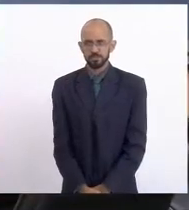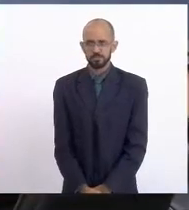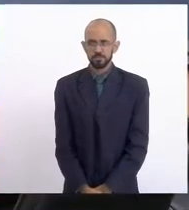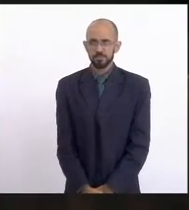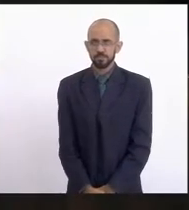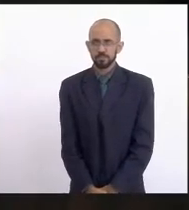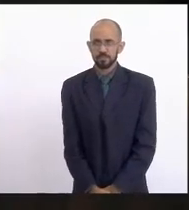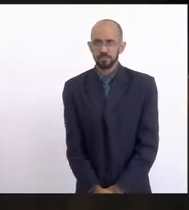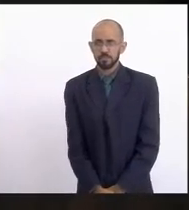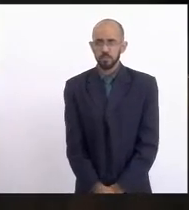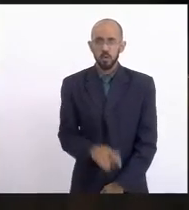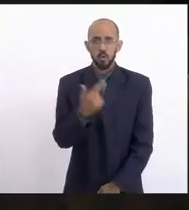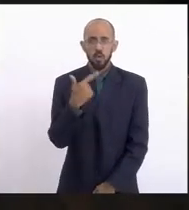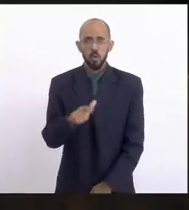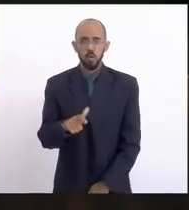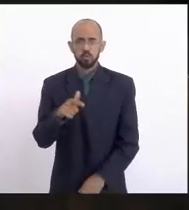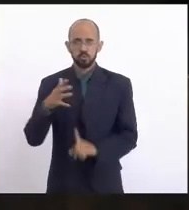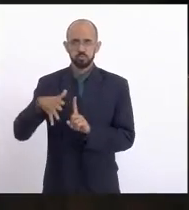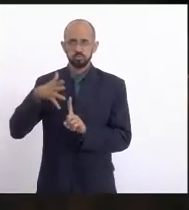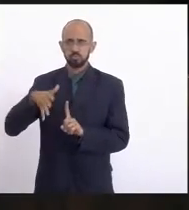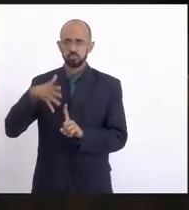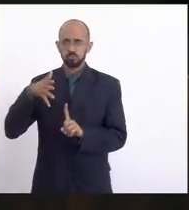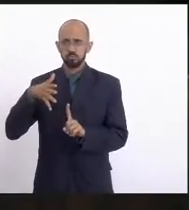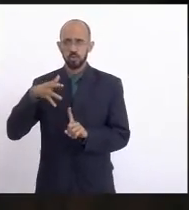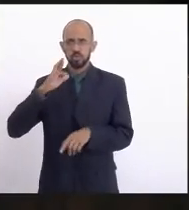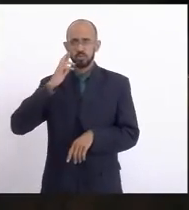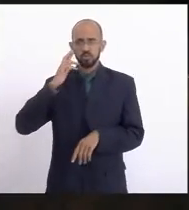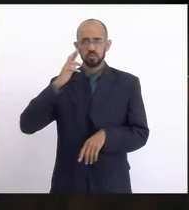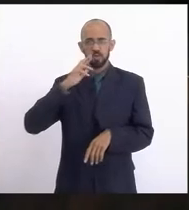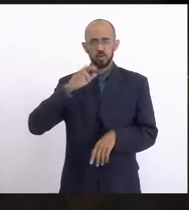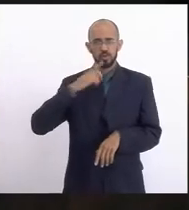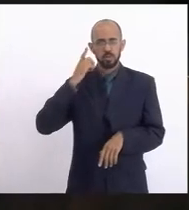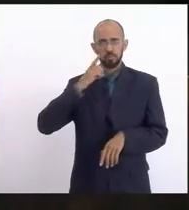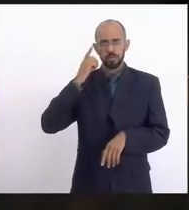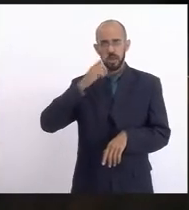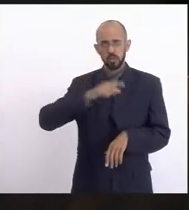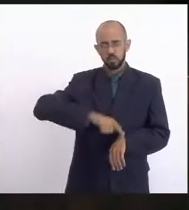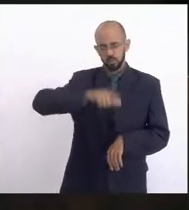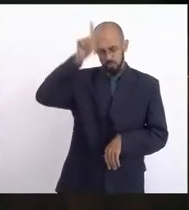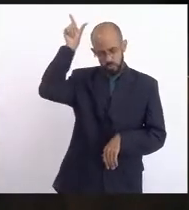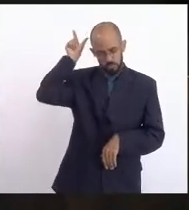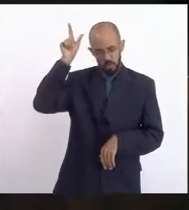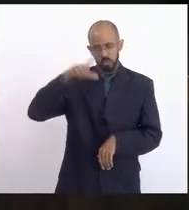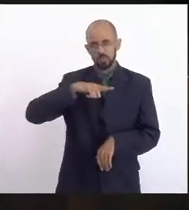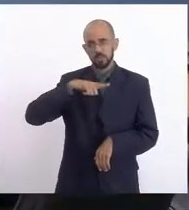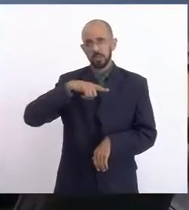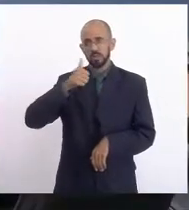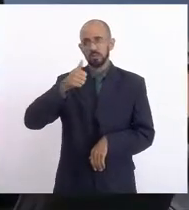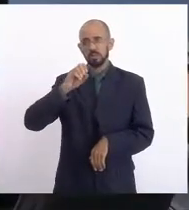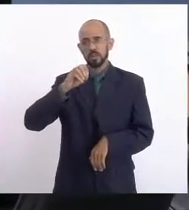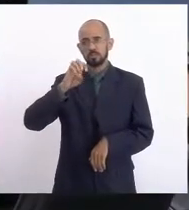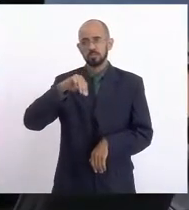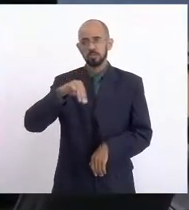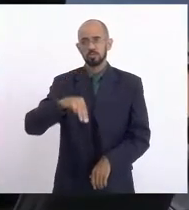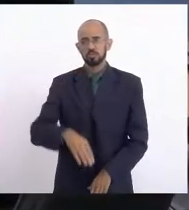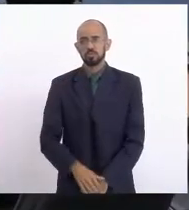O próximo orador inscrito é o nobre deputado Luiz Paulo, que dispõe de 10 minutos.